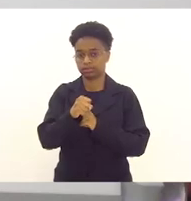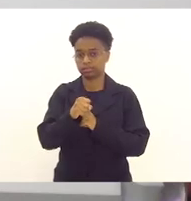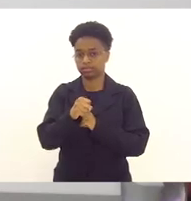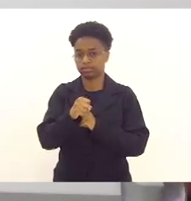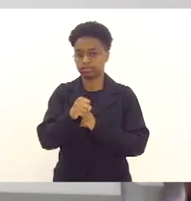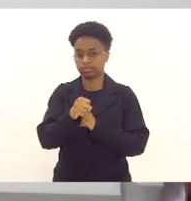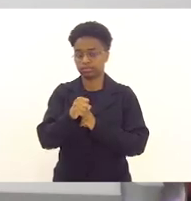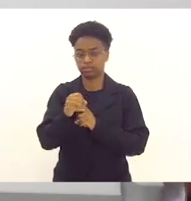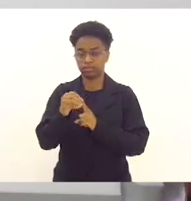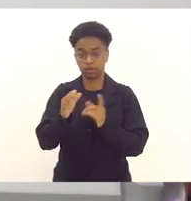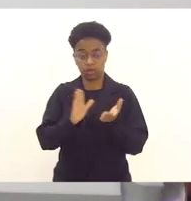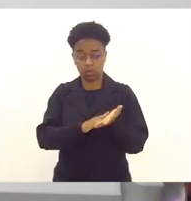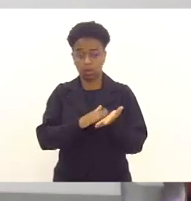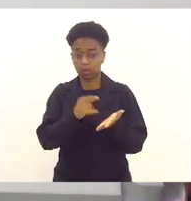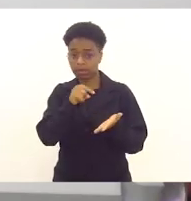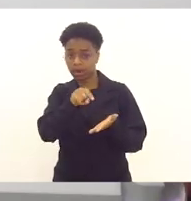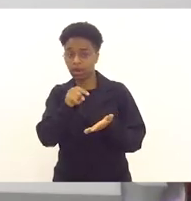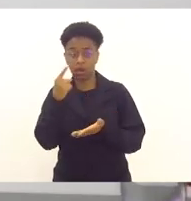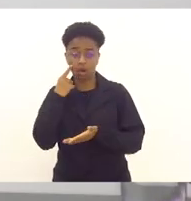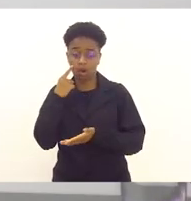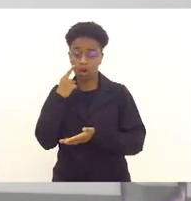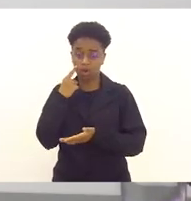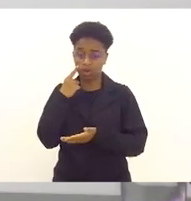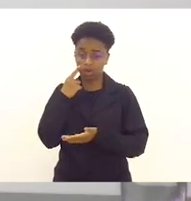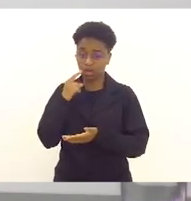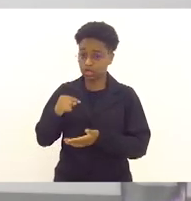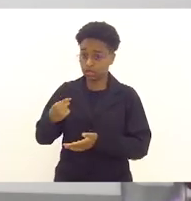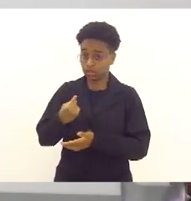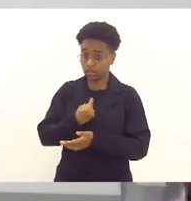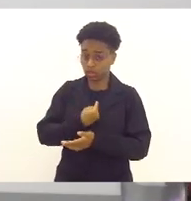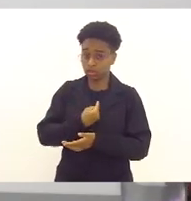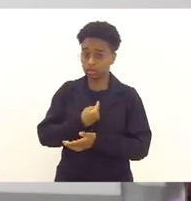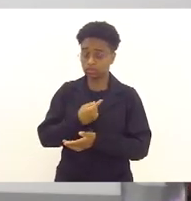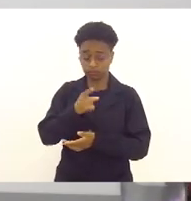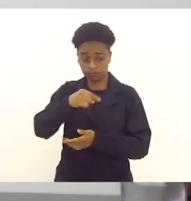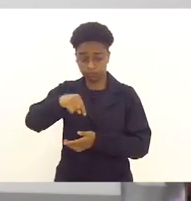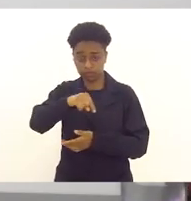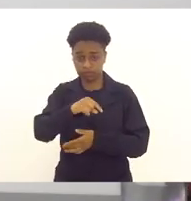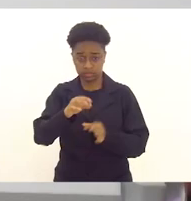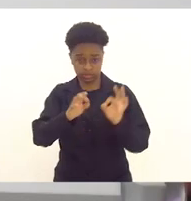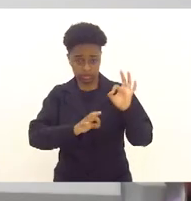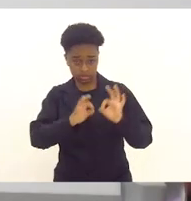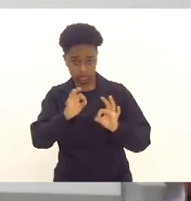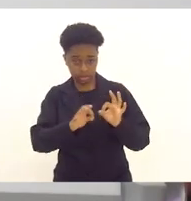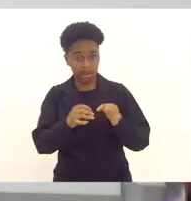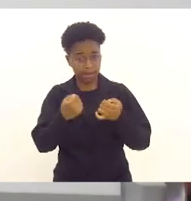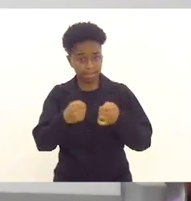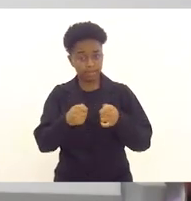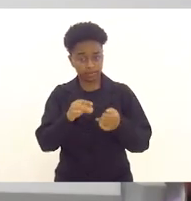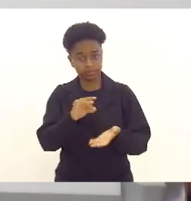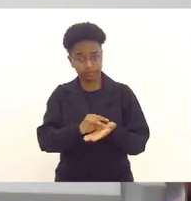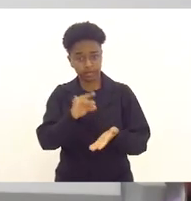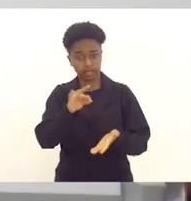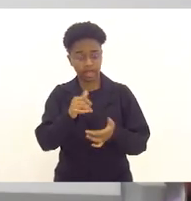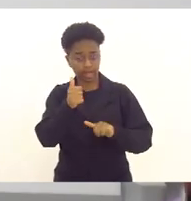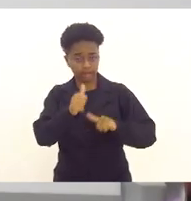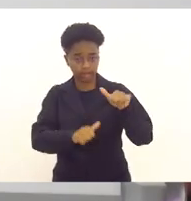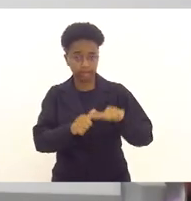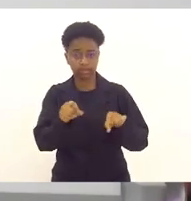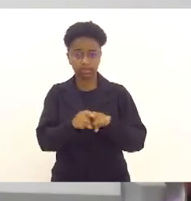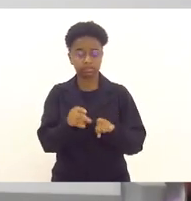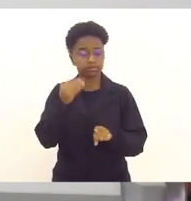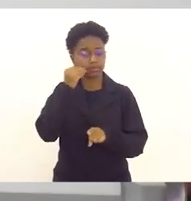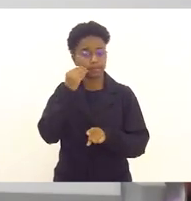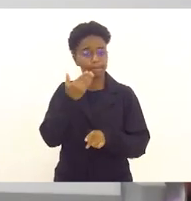de cobrar que nós que estamos numa posição de comando que possamos sim rever e melhorar